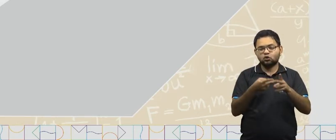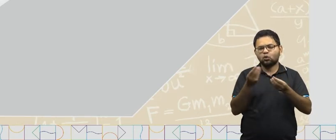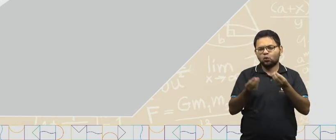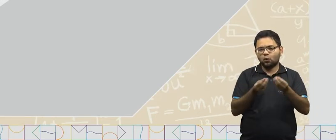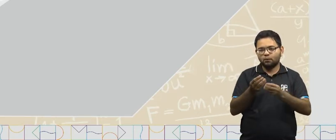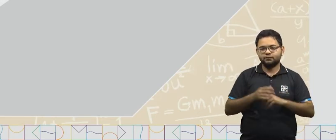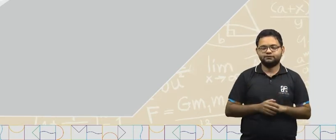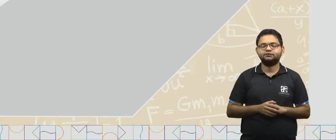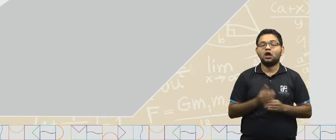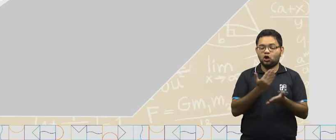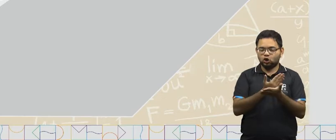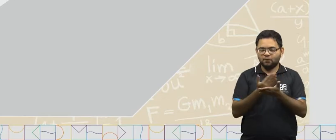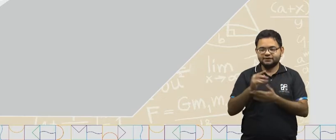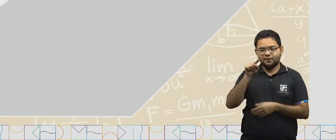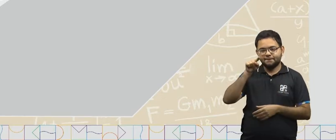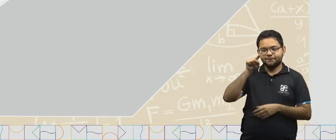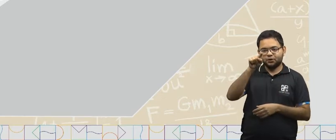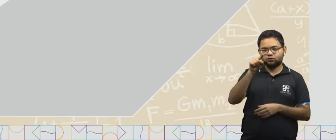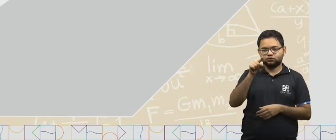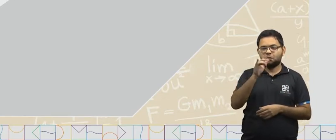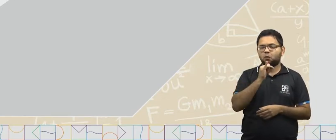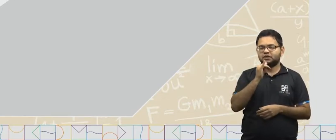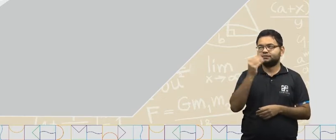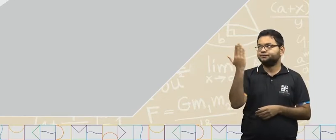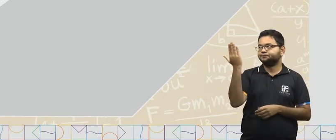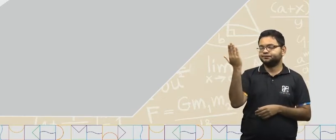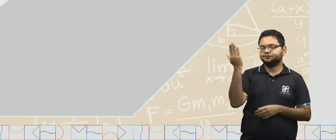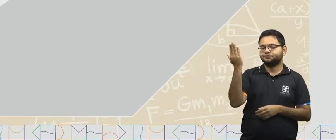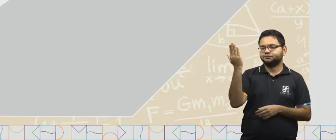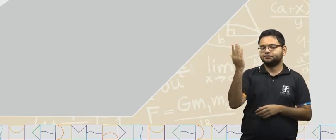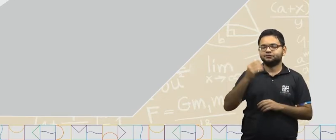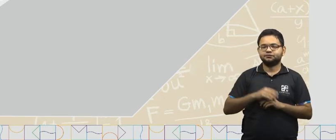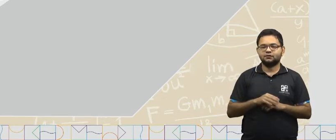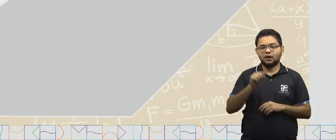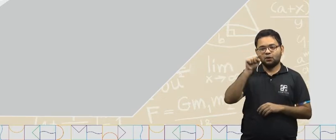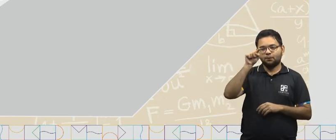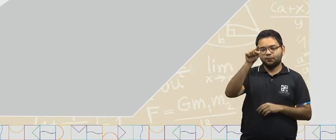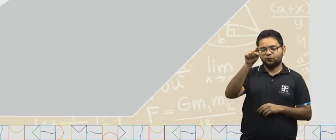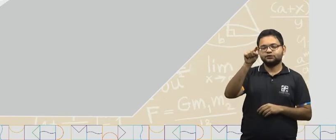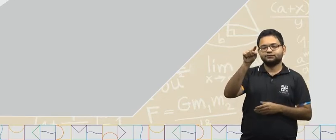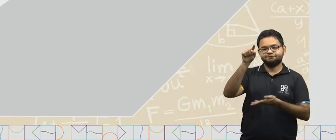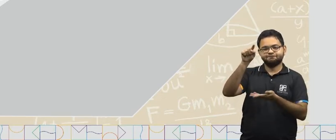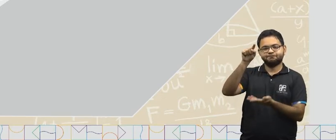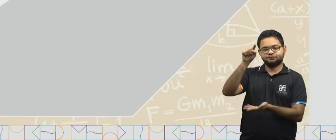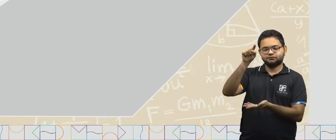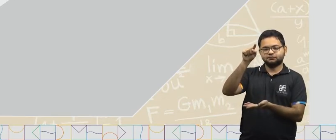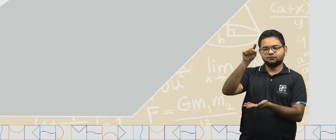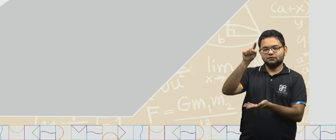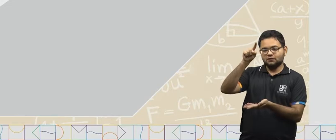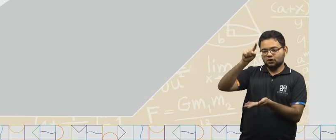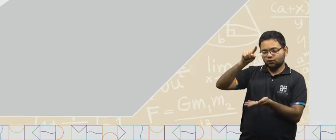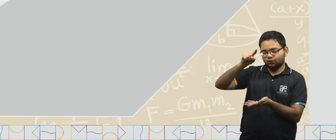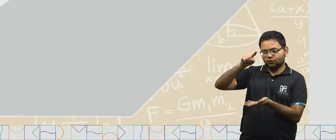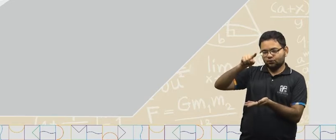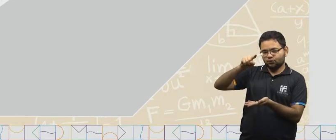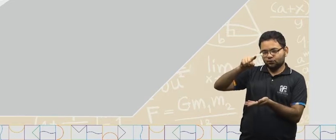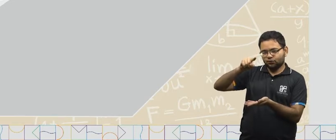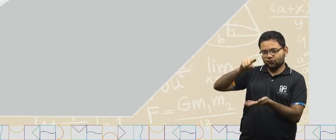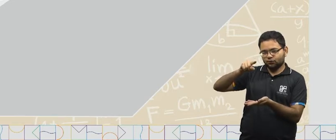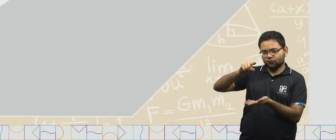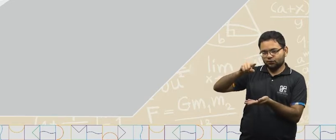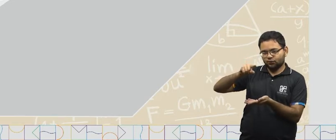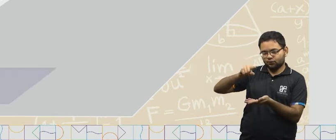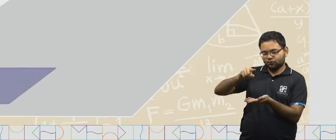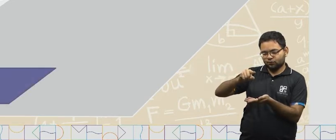de um ponto, como você pode ver na tela. Abaixo dele, em uma distância determinada,